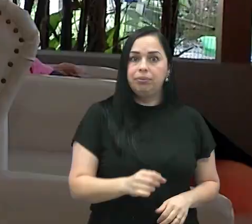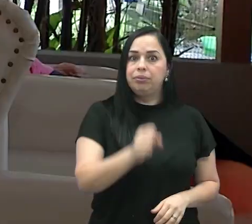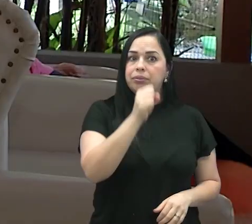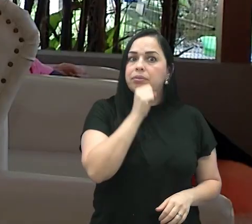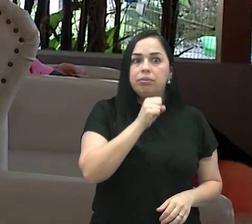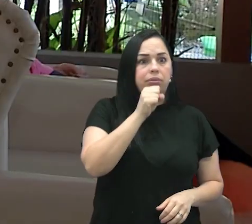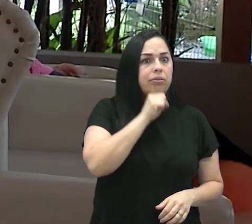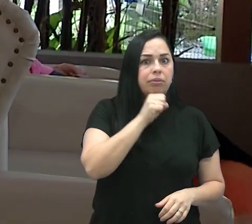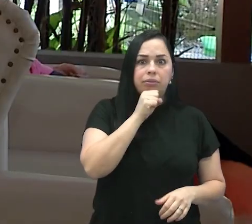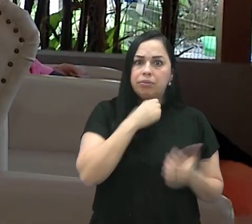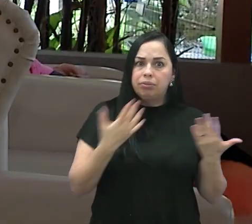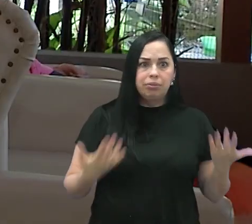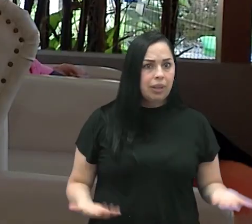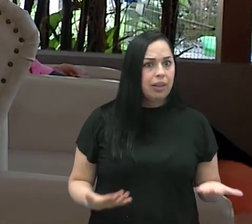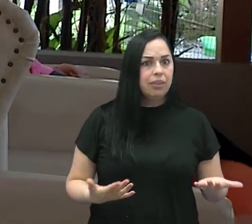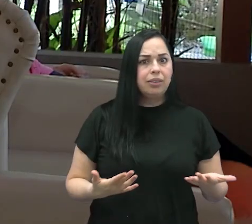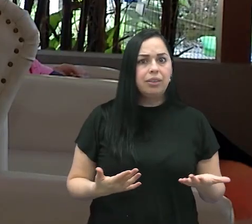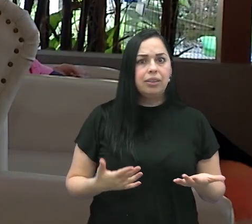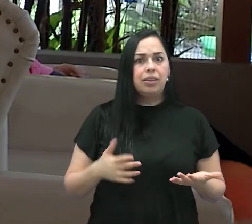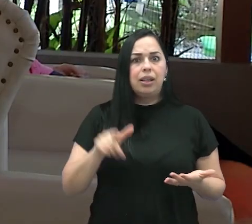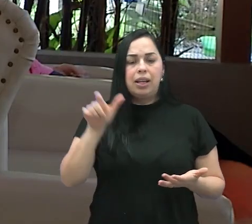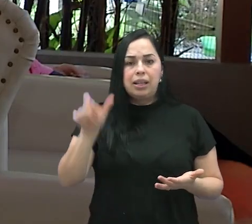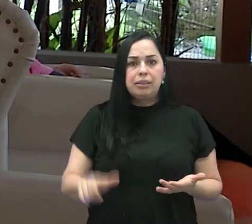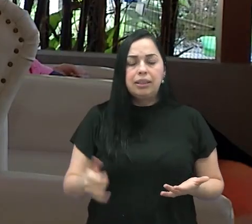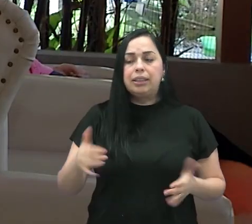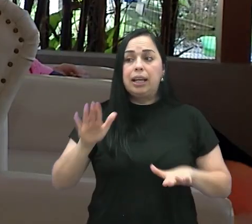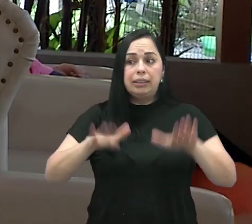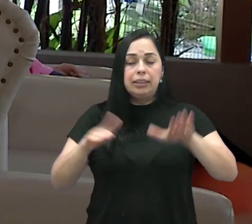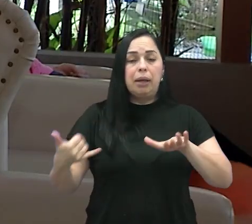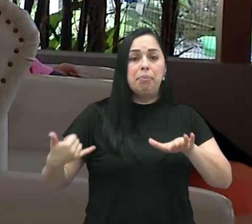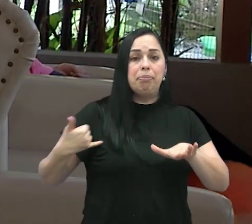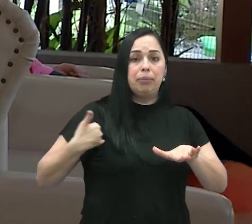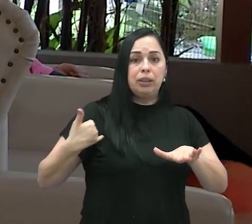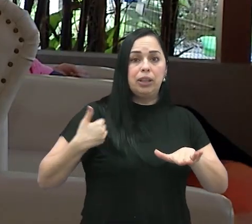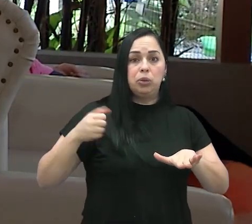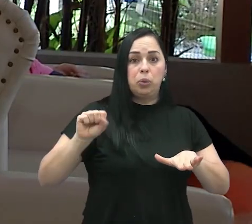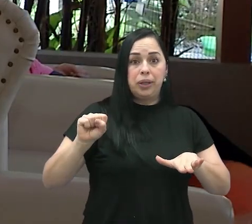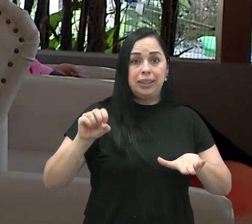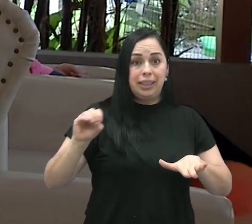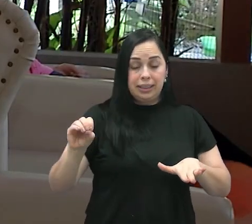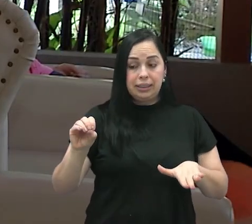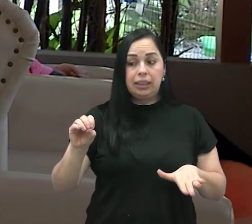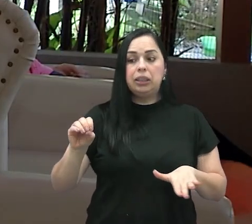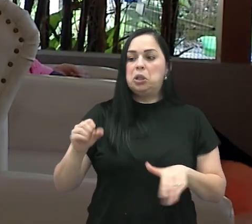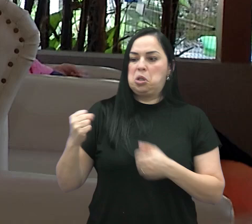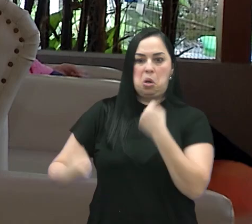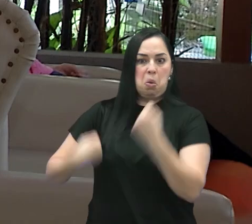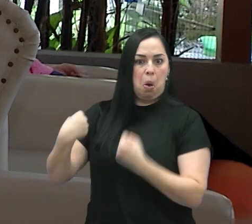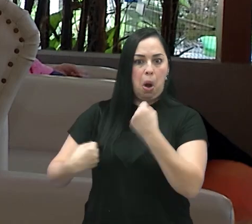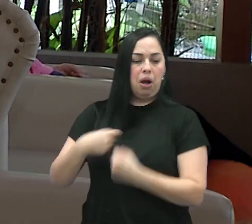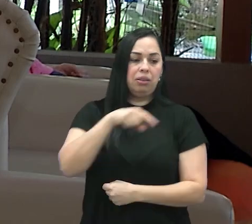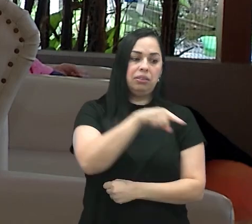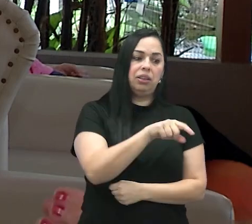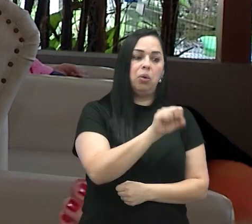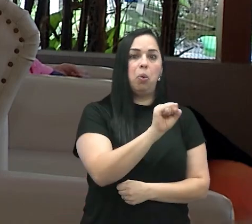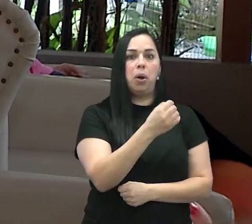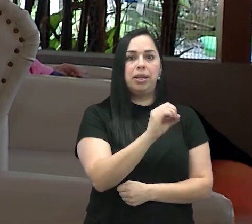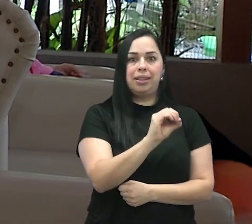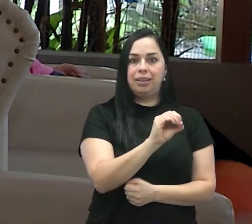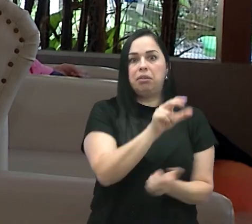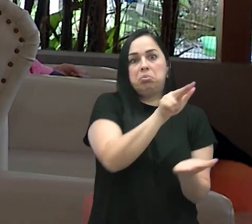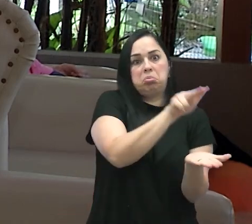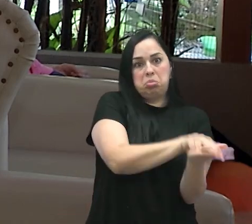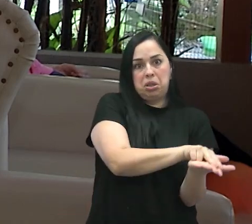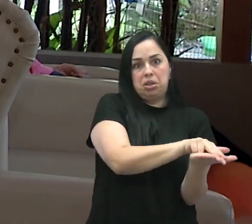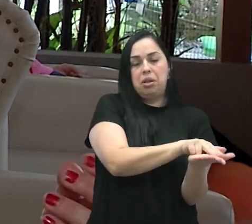futuro. O envelhecimento ele é heterogêneo, quer dizer que nós temos às vezes uma pessoa de 80 anos que corre maratona e uma pessoa de